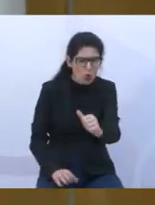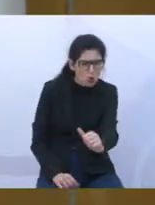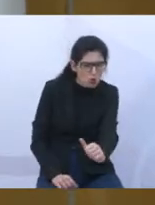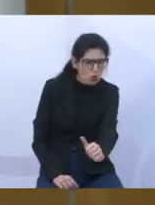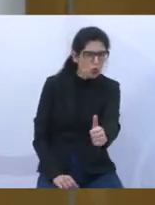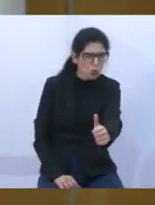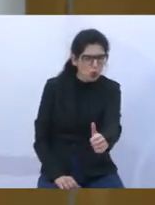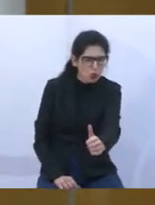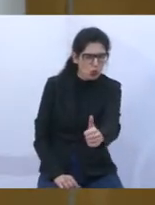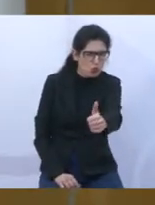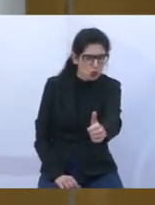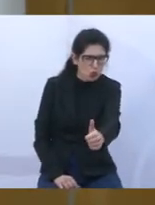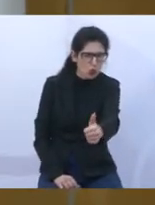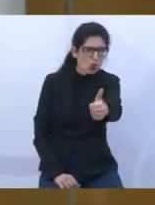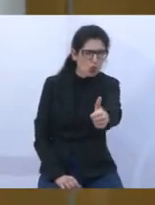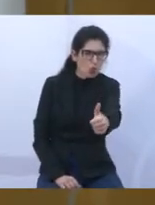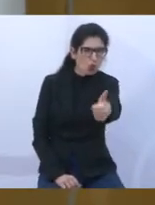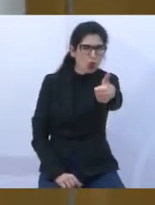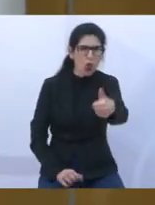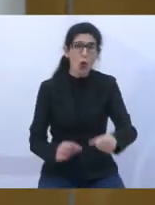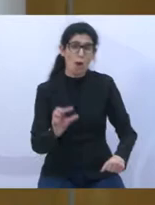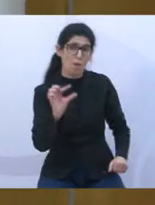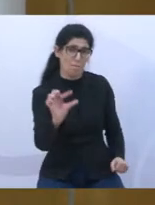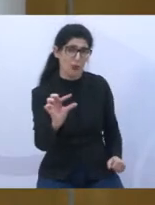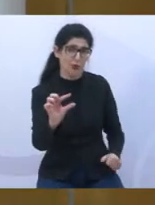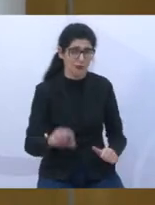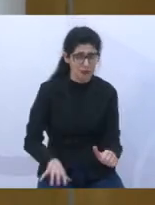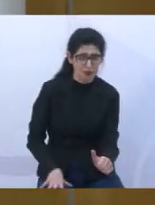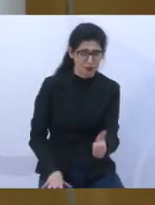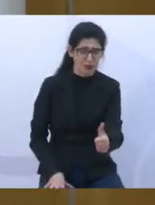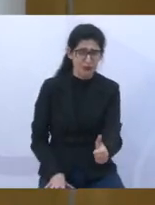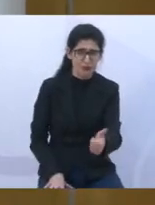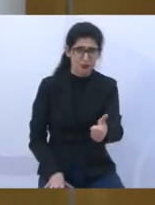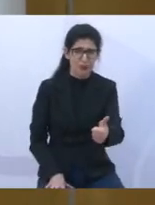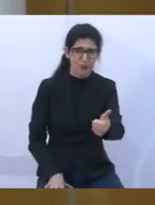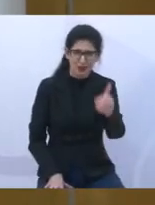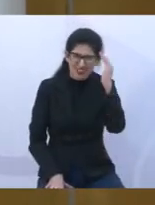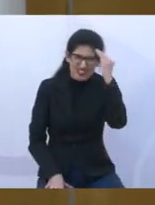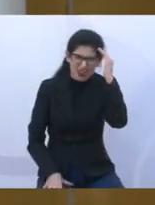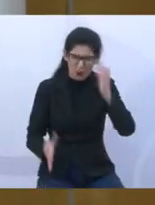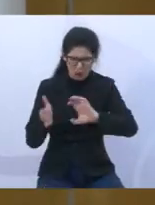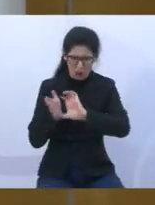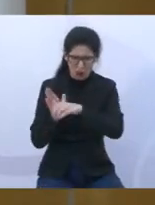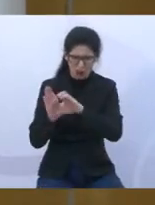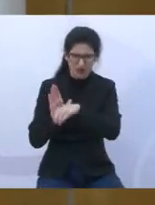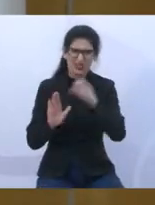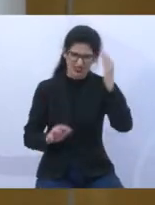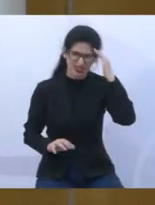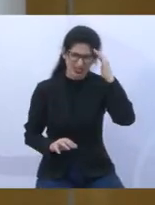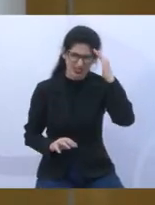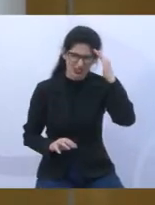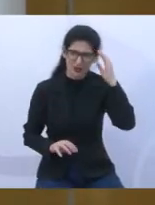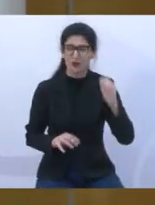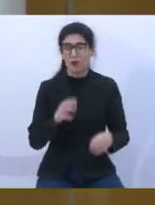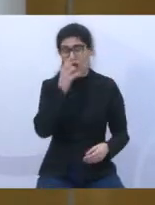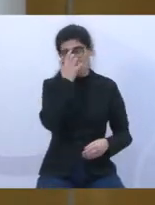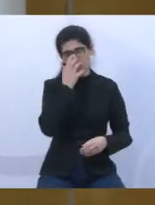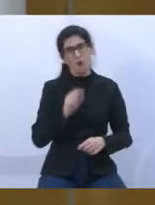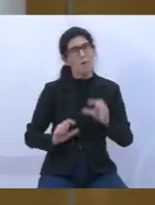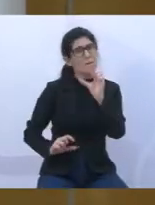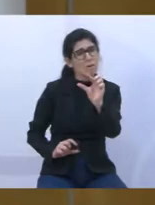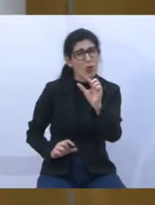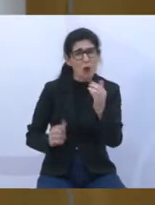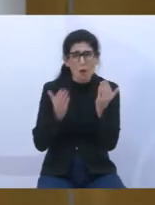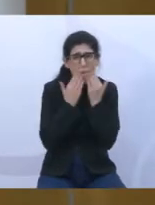nós estamos acompanhando a forma que a atual gestão de jacareí está fazendo os